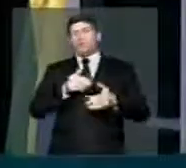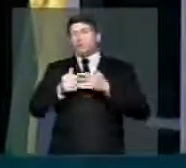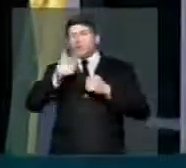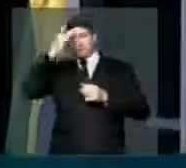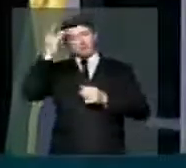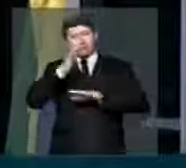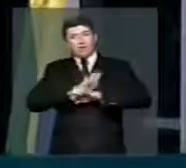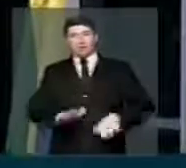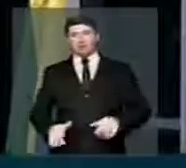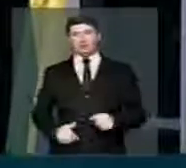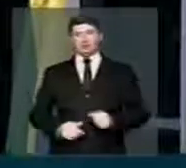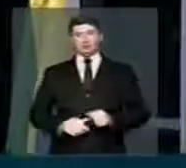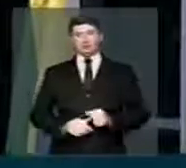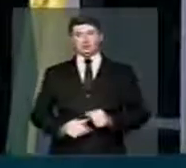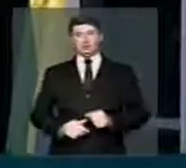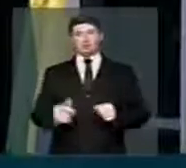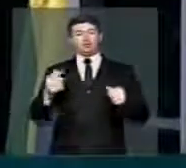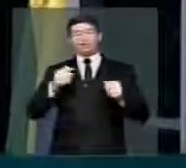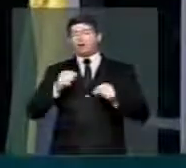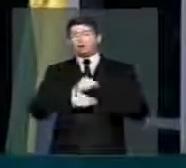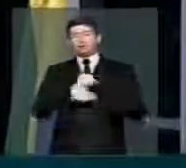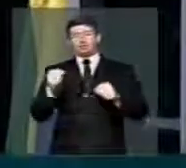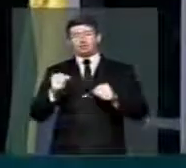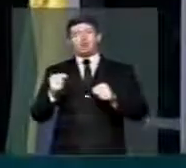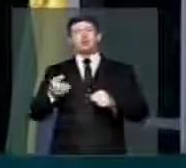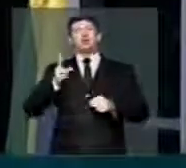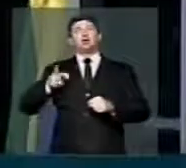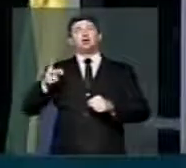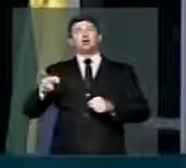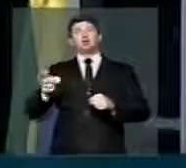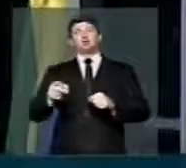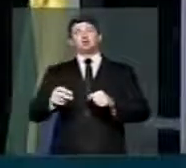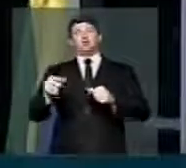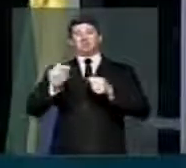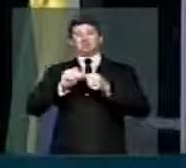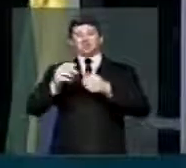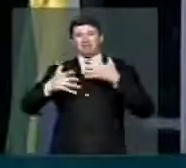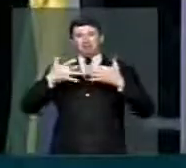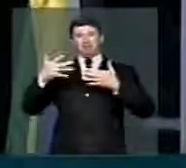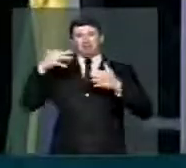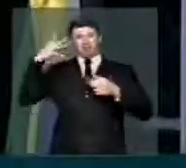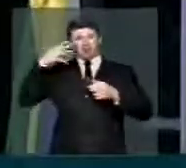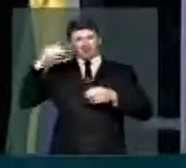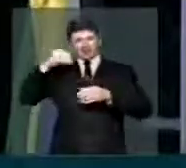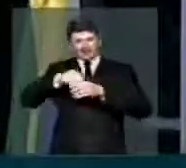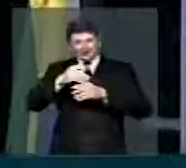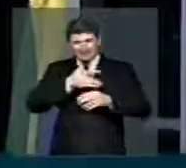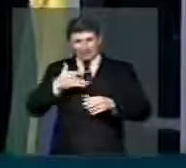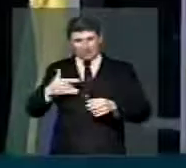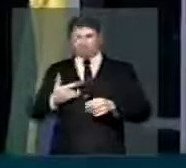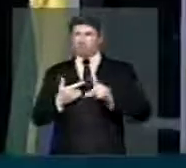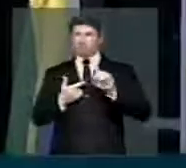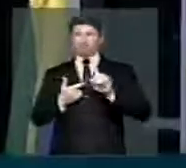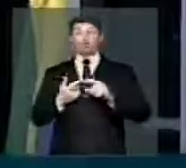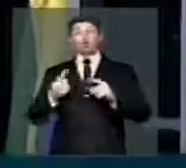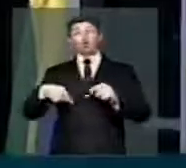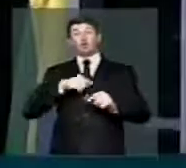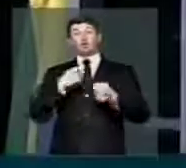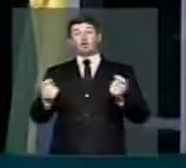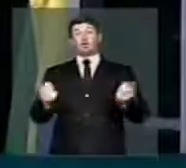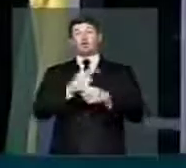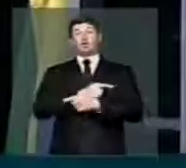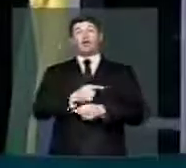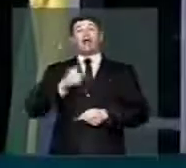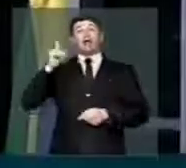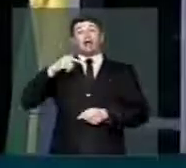que não é possível que ainda se continue fazendo política na saúde. Eu espero que nós tenhamos o contrário,